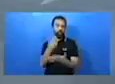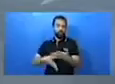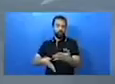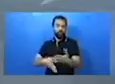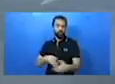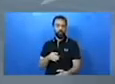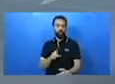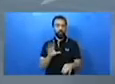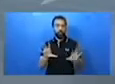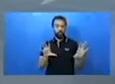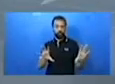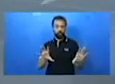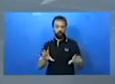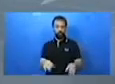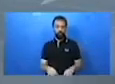aí. Vamos.